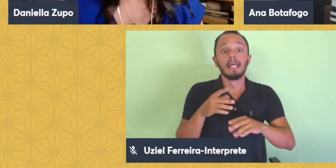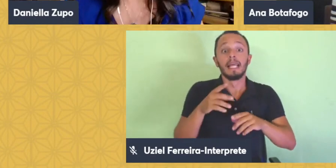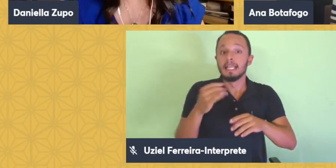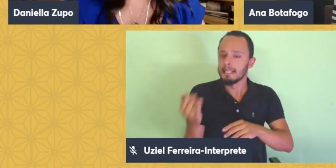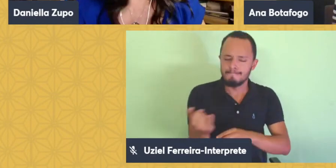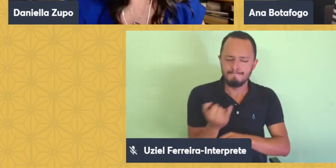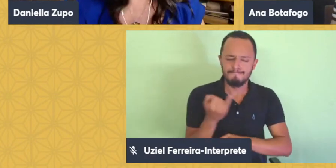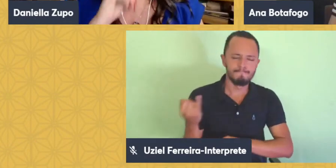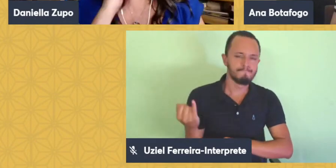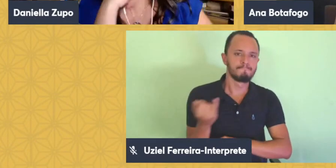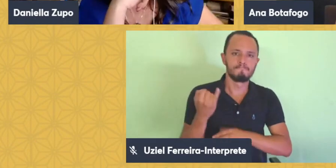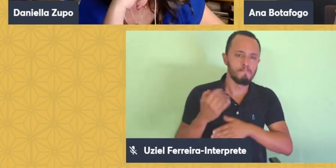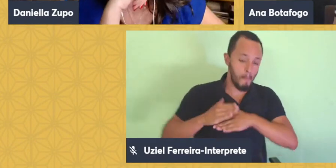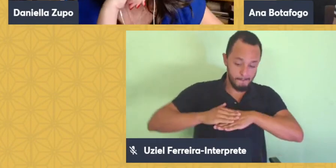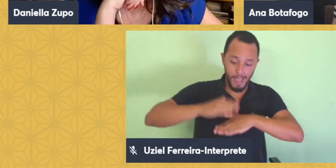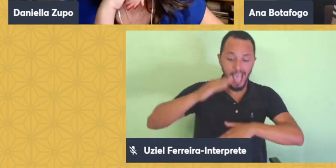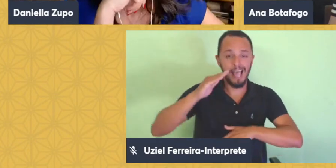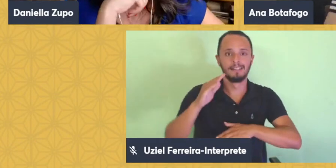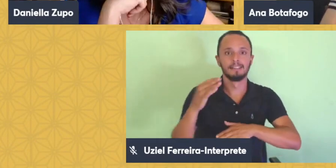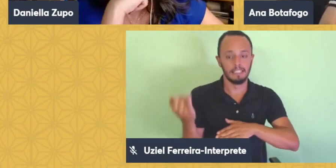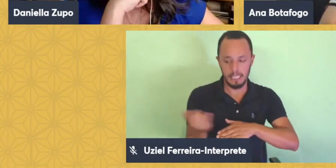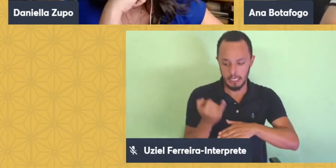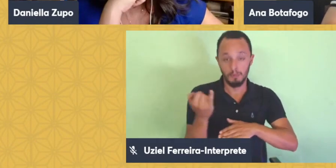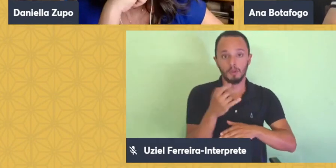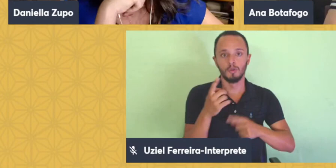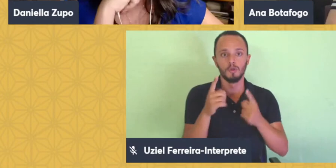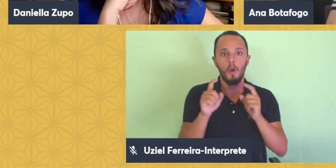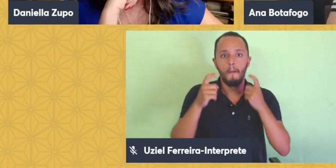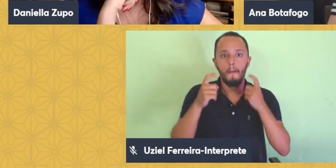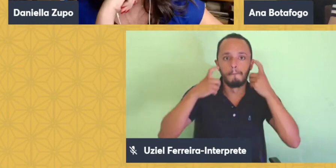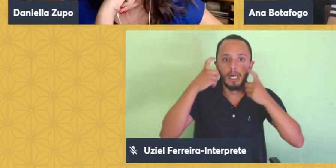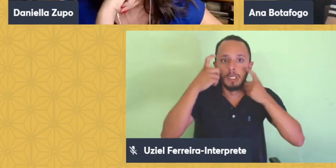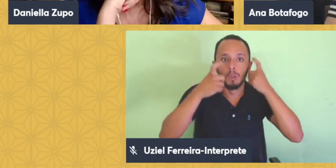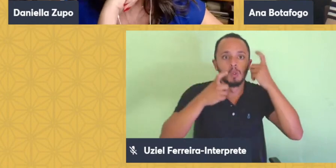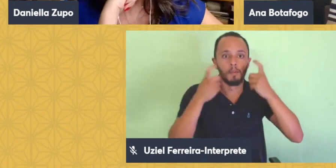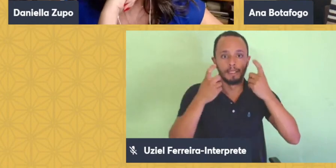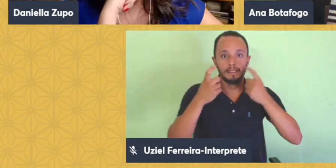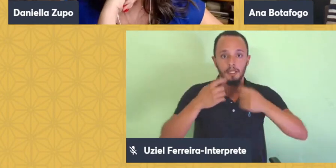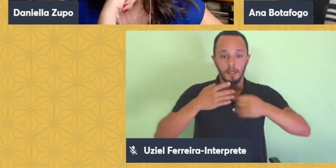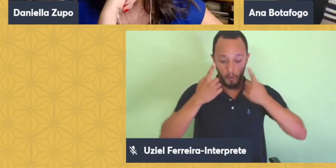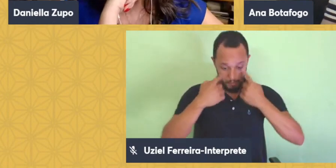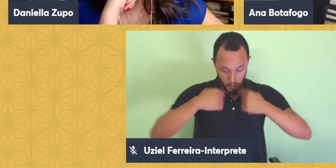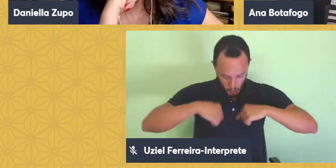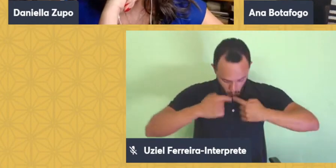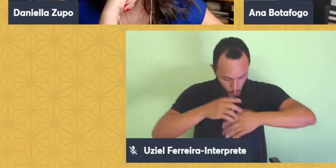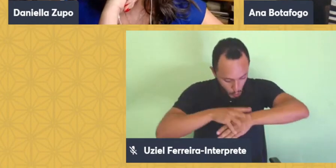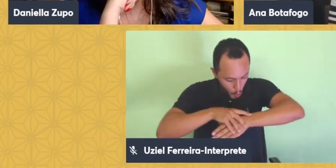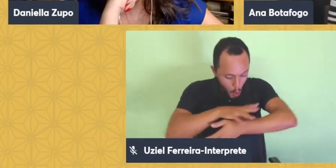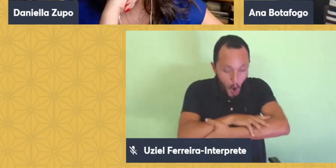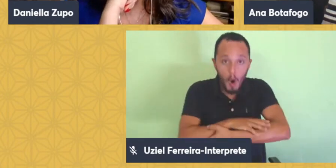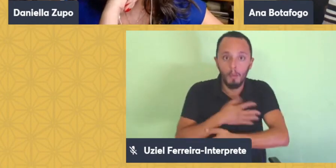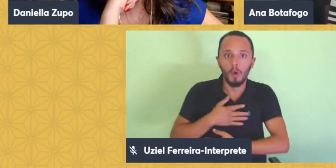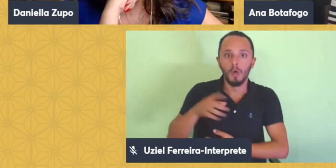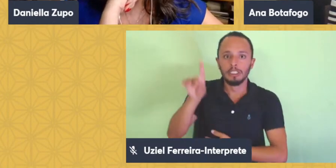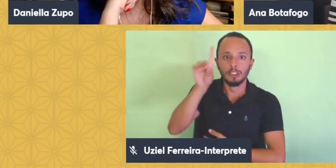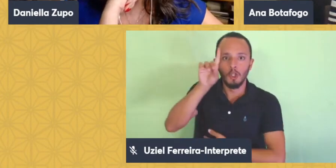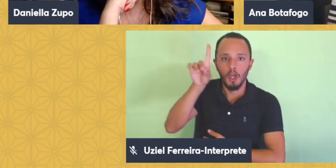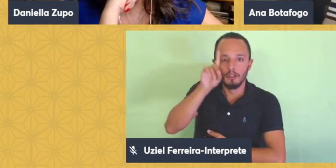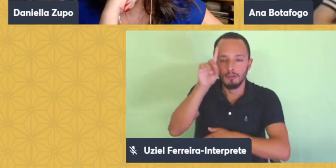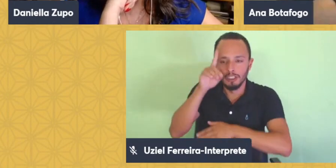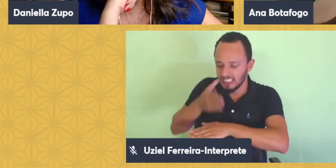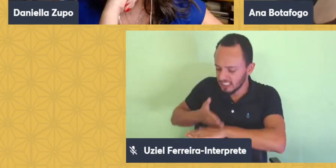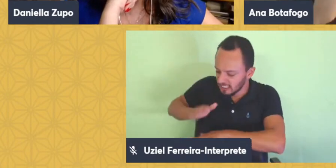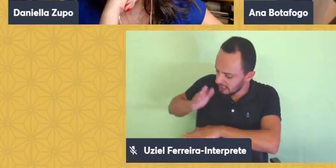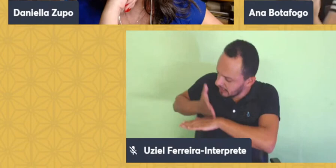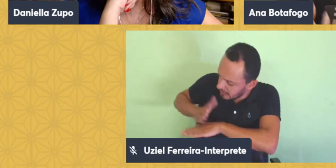é importante foi importante a preocupação com físico com treino diário eu acho que isso